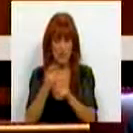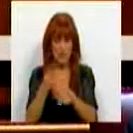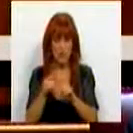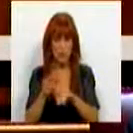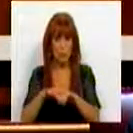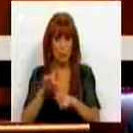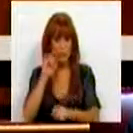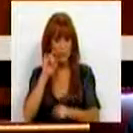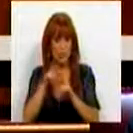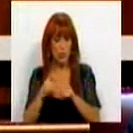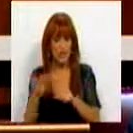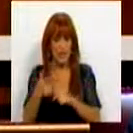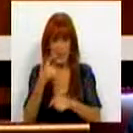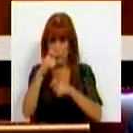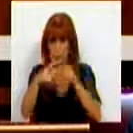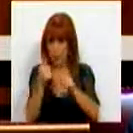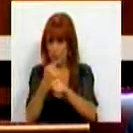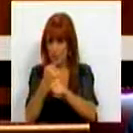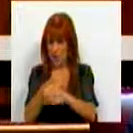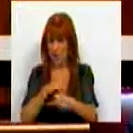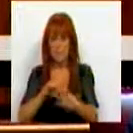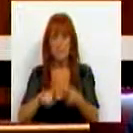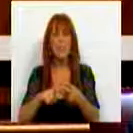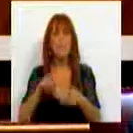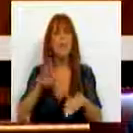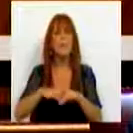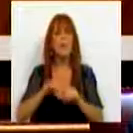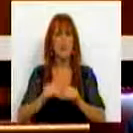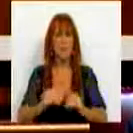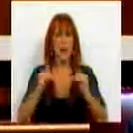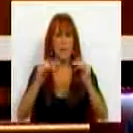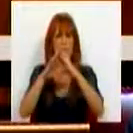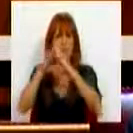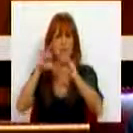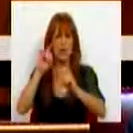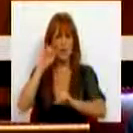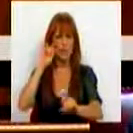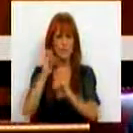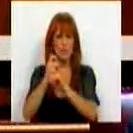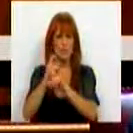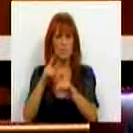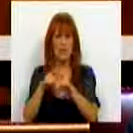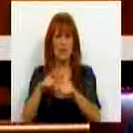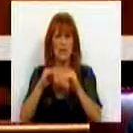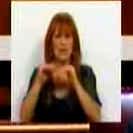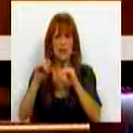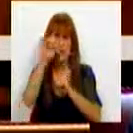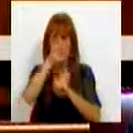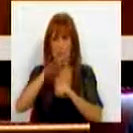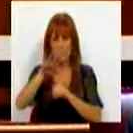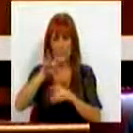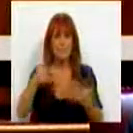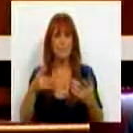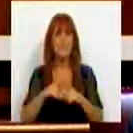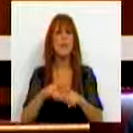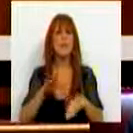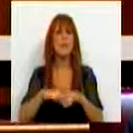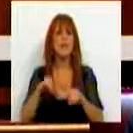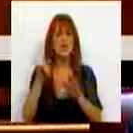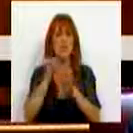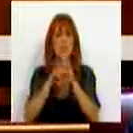quanto à proteção dos direitos dos trabalhadores, quanto ao elevado padrão de exigibilidade da sustentabilidade ambiental, quanto